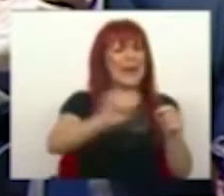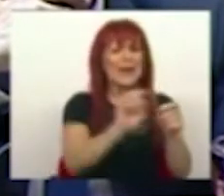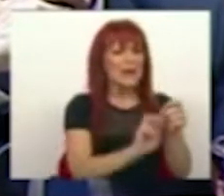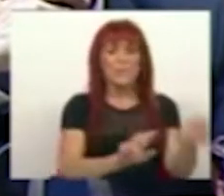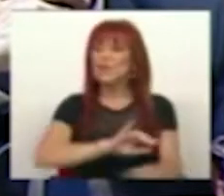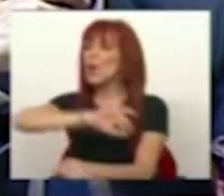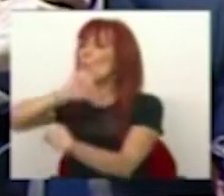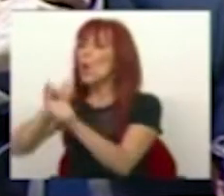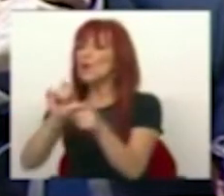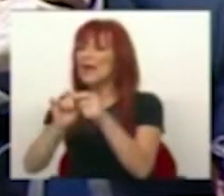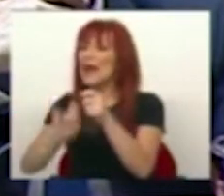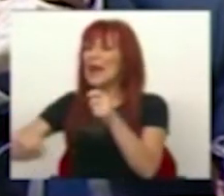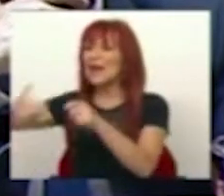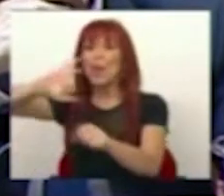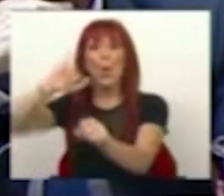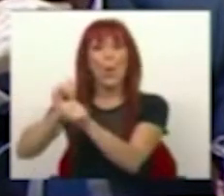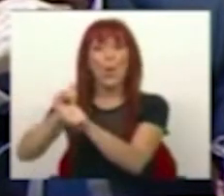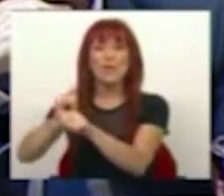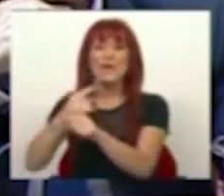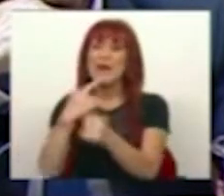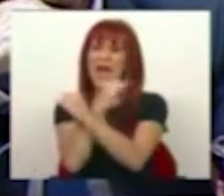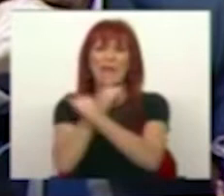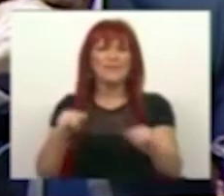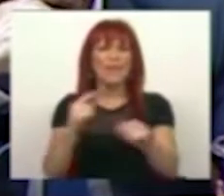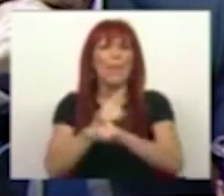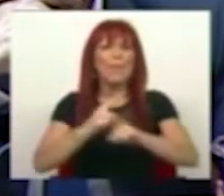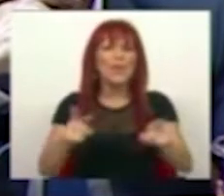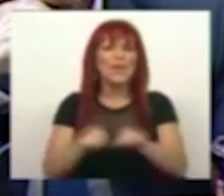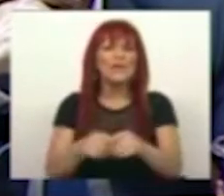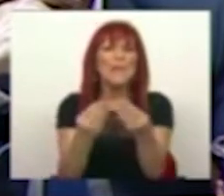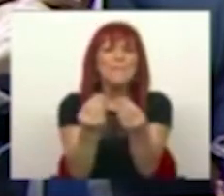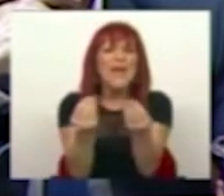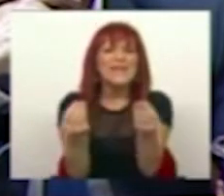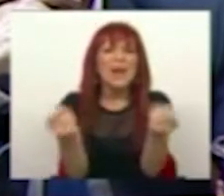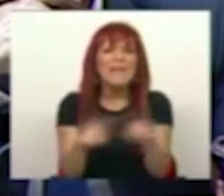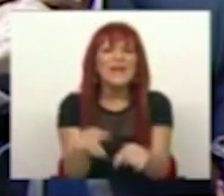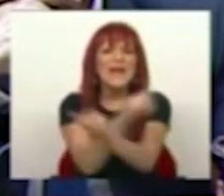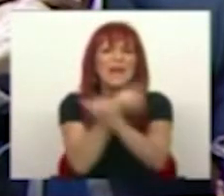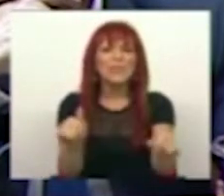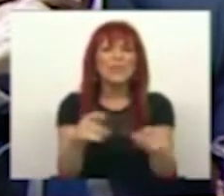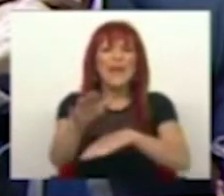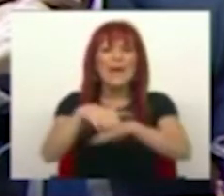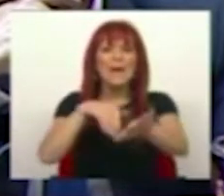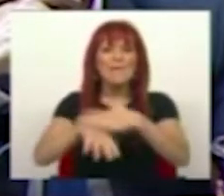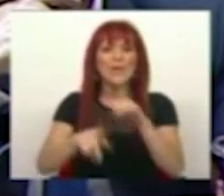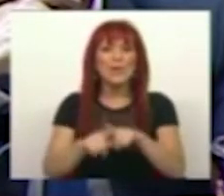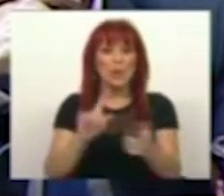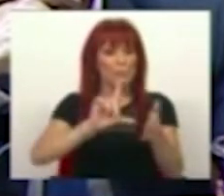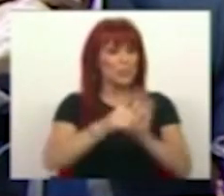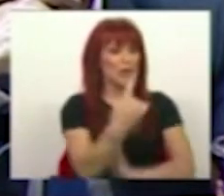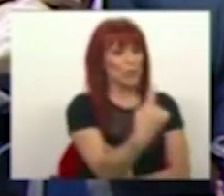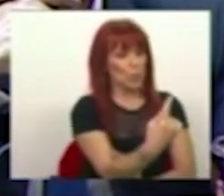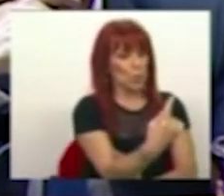ser alocada a uma outra linha, é totalmente impossível, porque é materialmente impossível realizar o